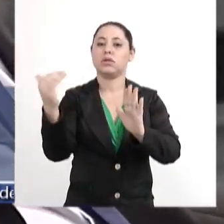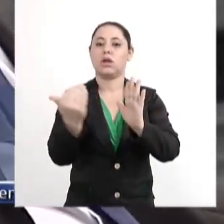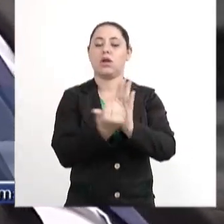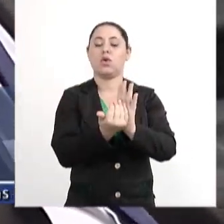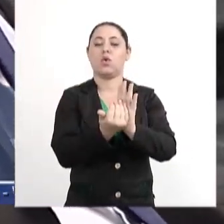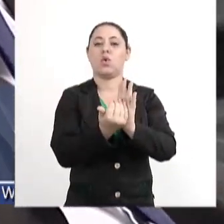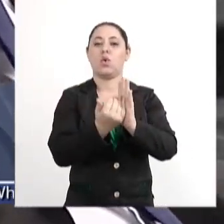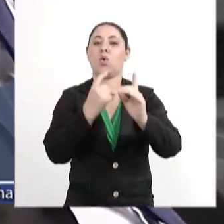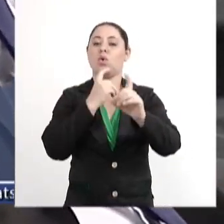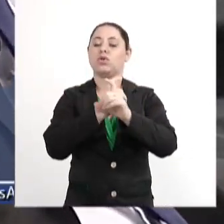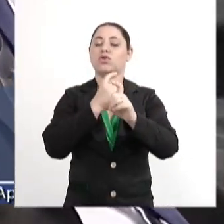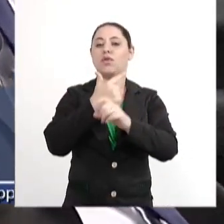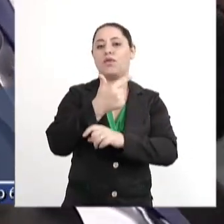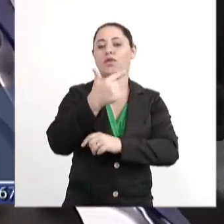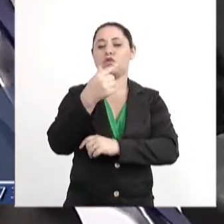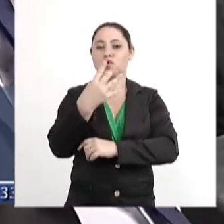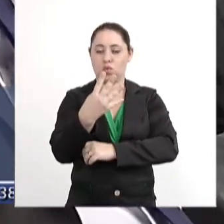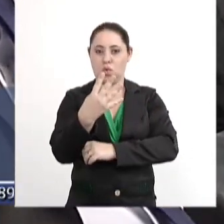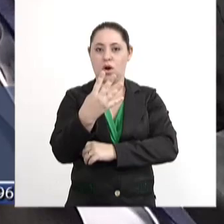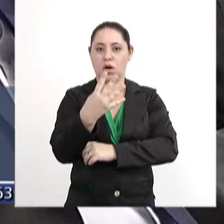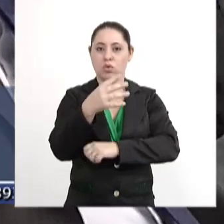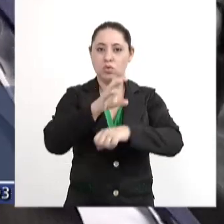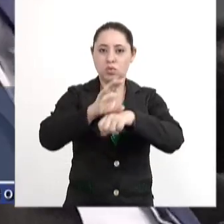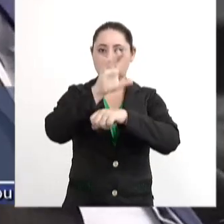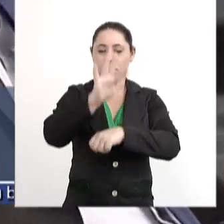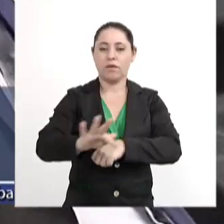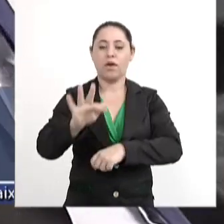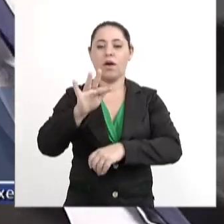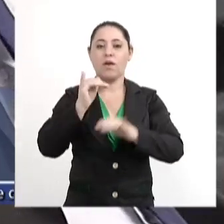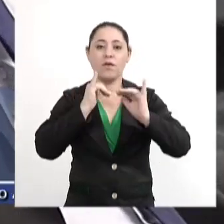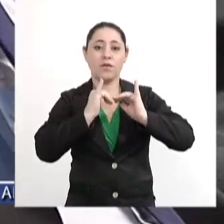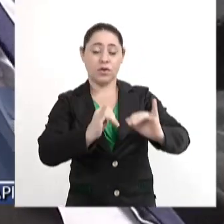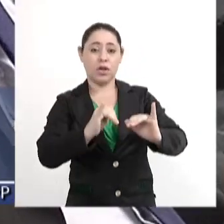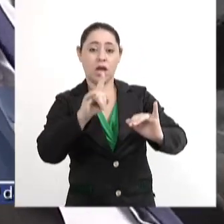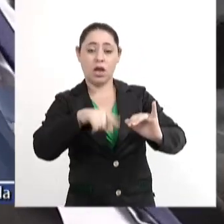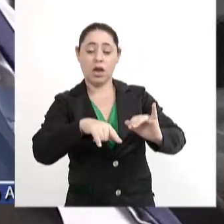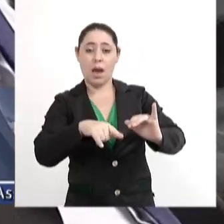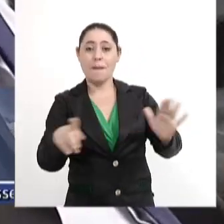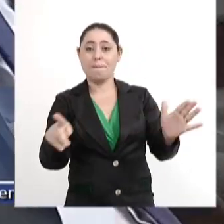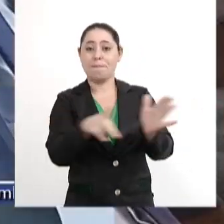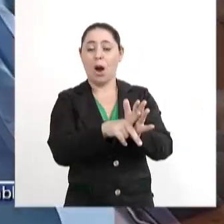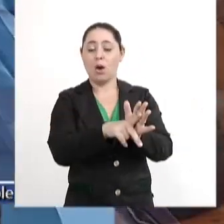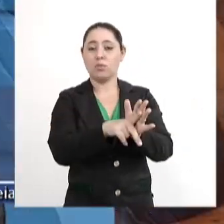artigo 24, deputado Barbosinha, da Constituição Federal, diz o seguinte, que compete à União,